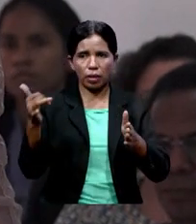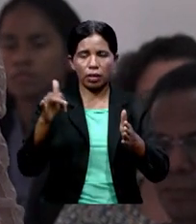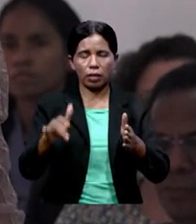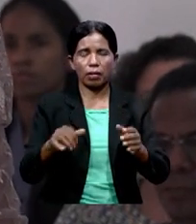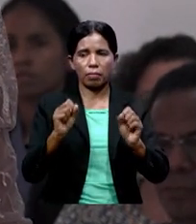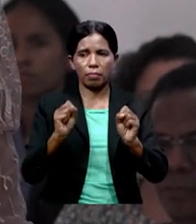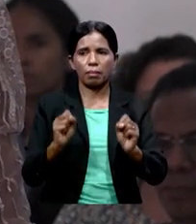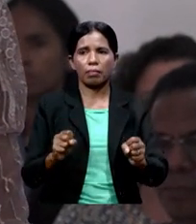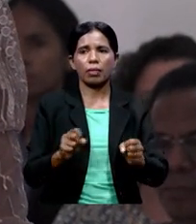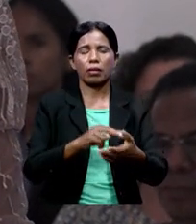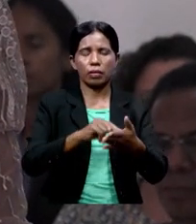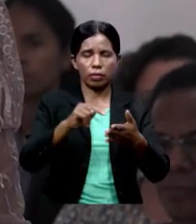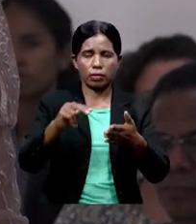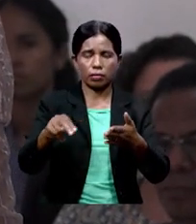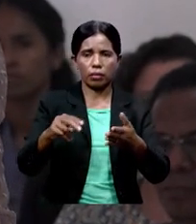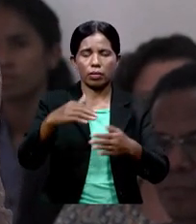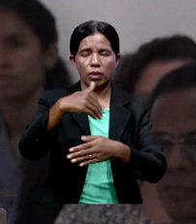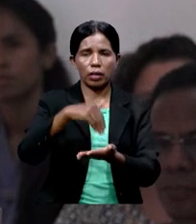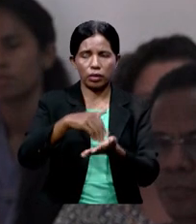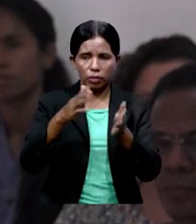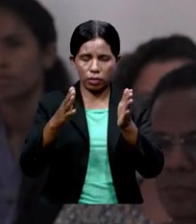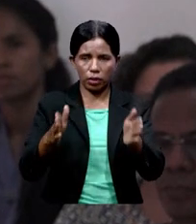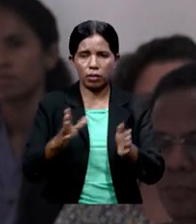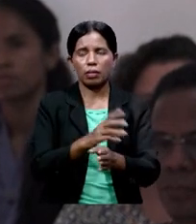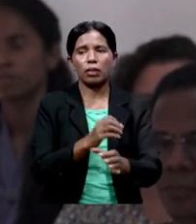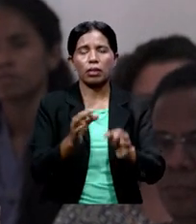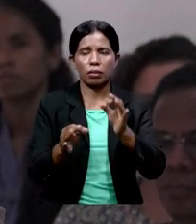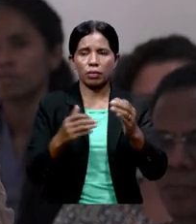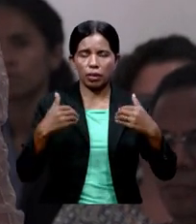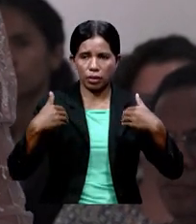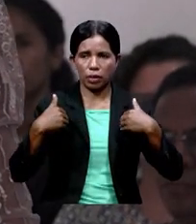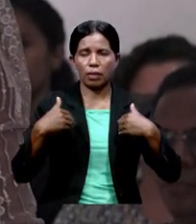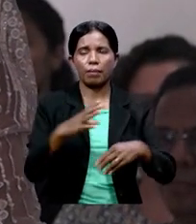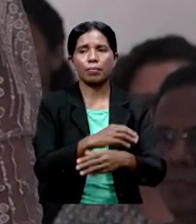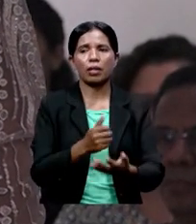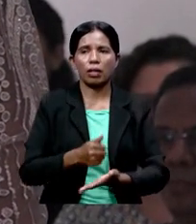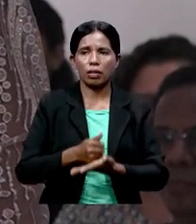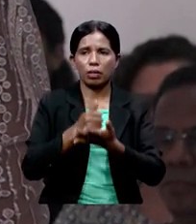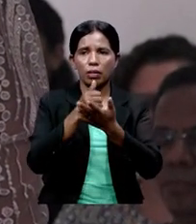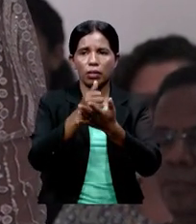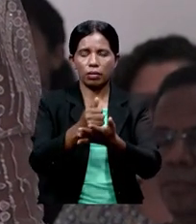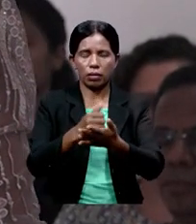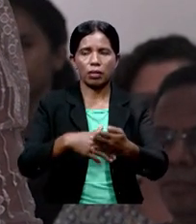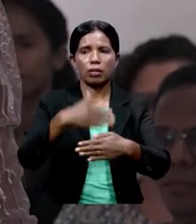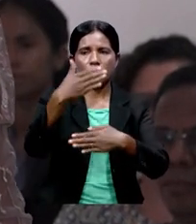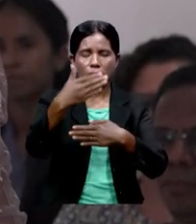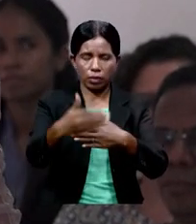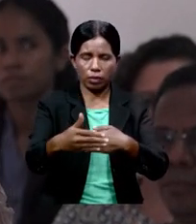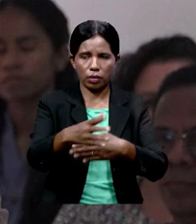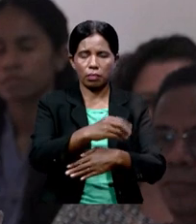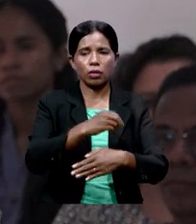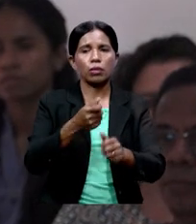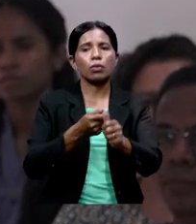pegar uma turma de alunos que estão atrasados e, num ano, ajudá-los a ultrapassar os padrões